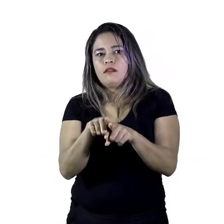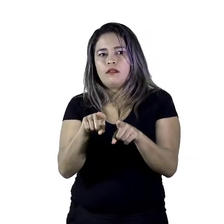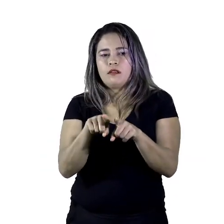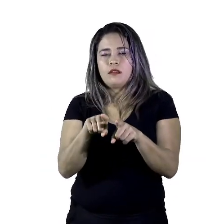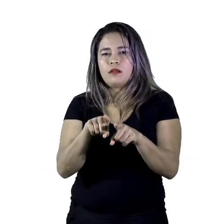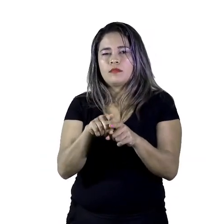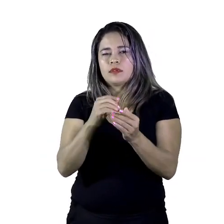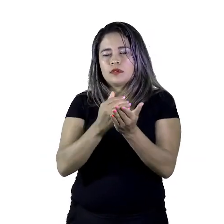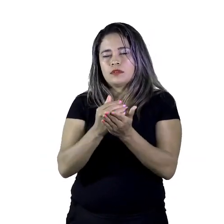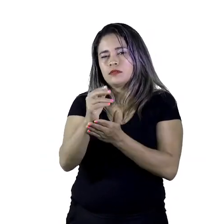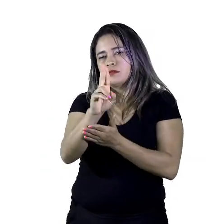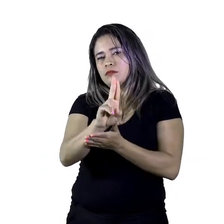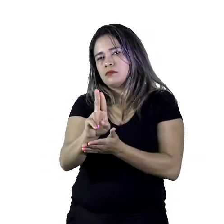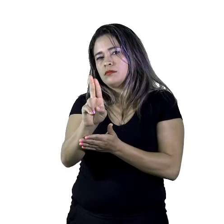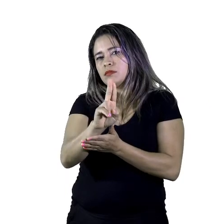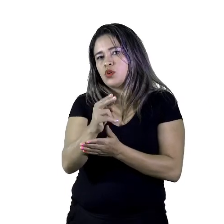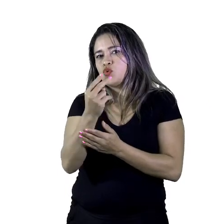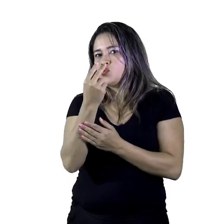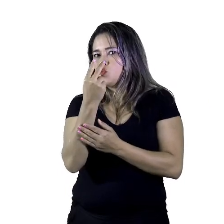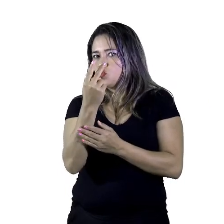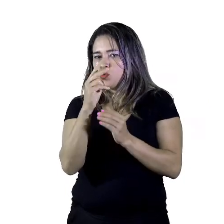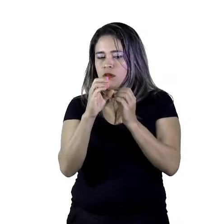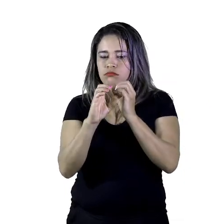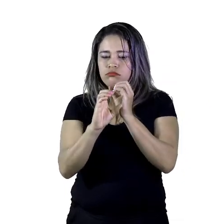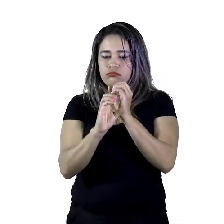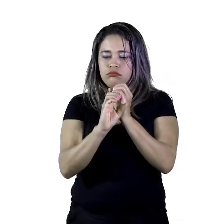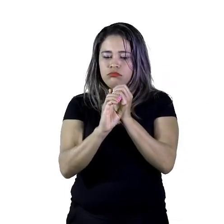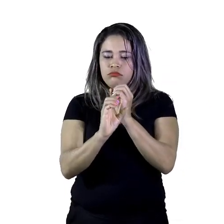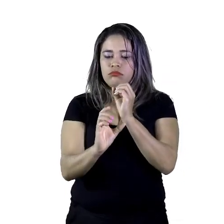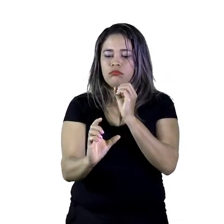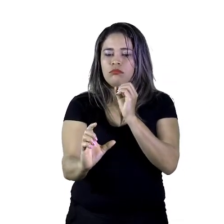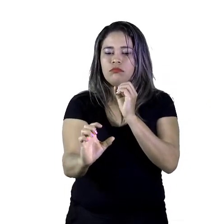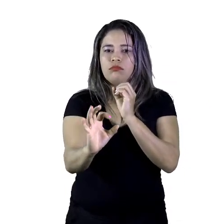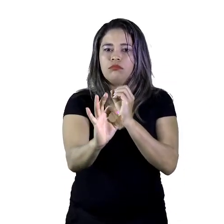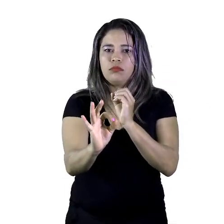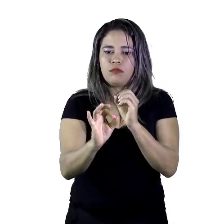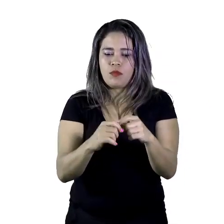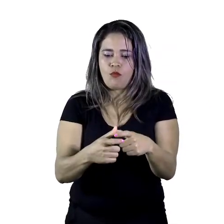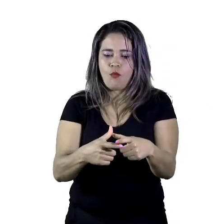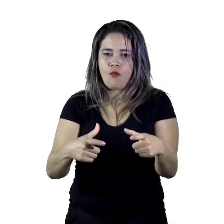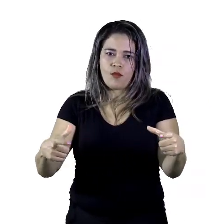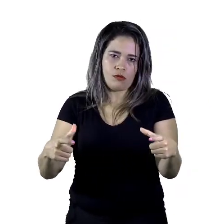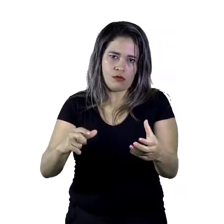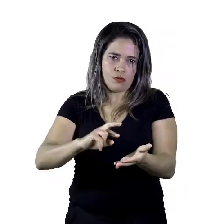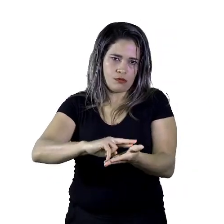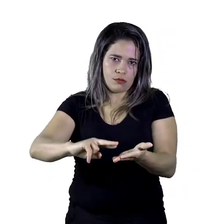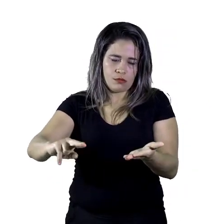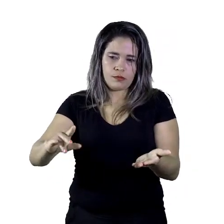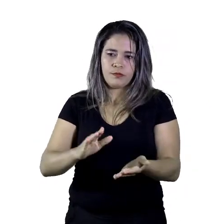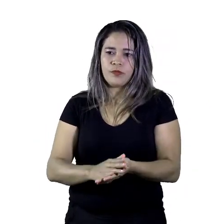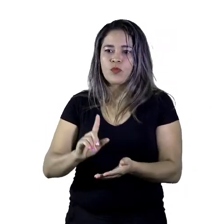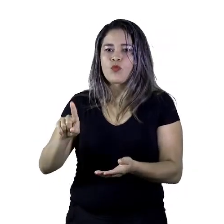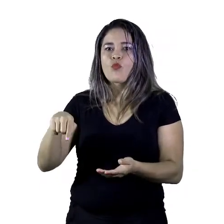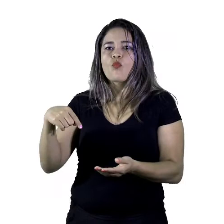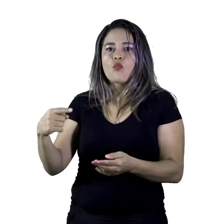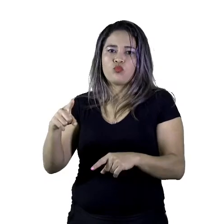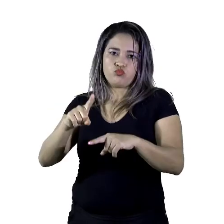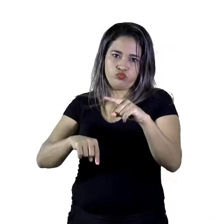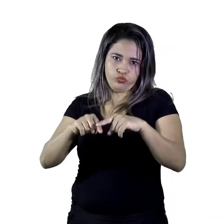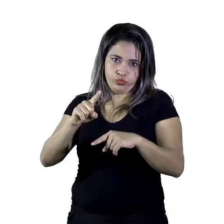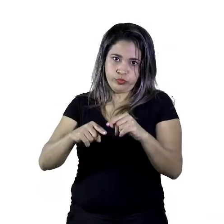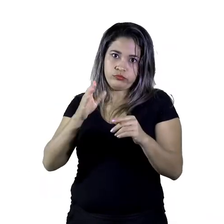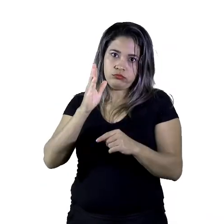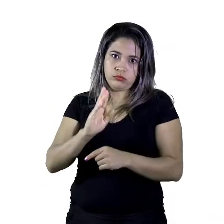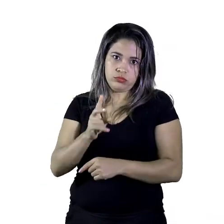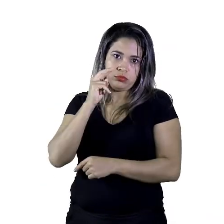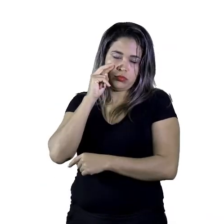no começo, que ela usa duas lentes para aumentar o tamanho das coisas. Então, o próximo instrumento que nós também já vimos